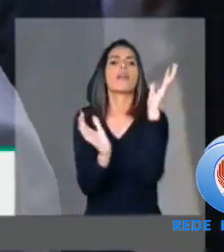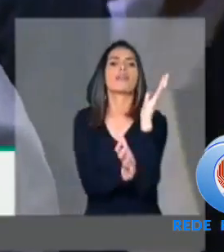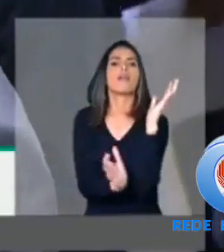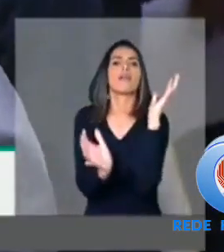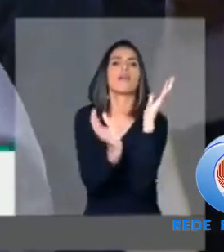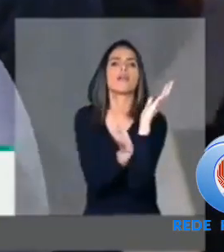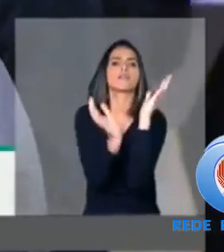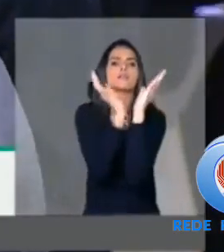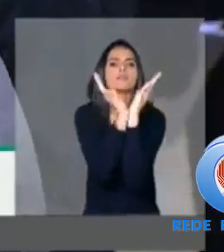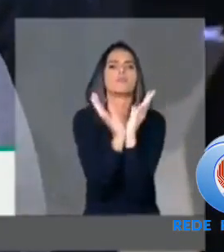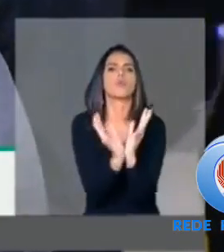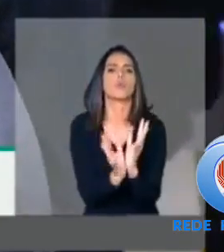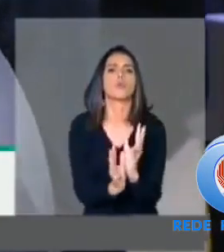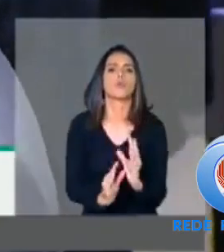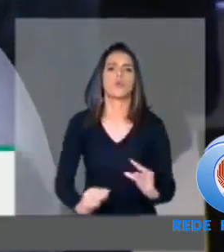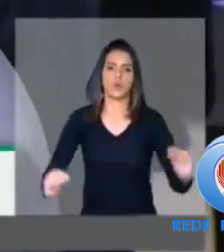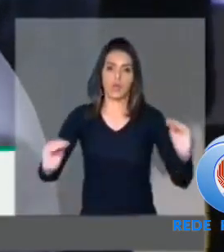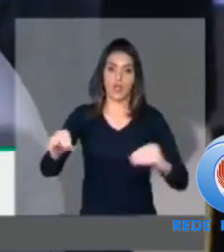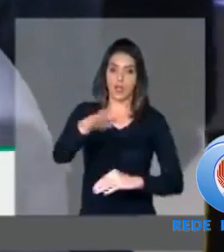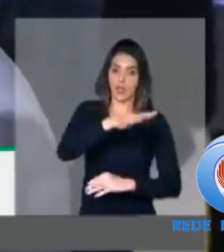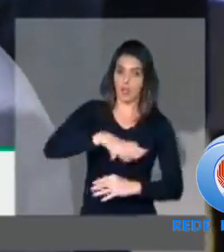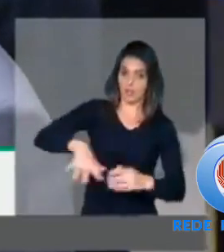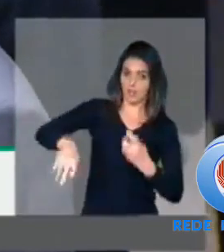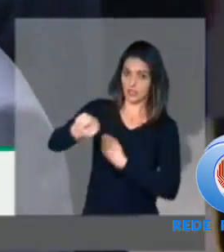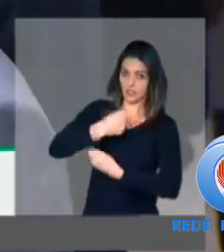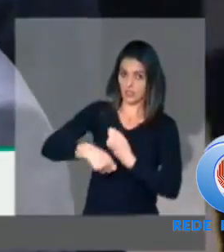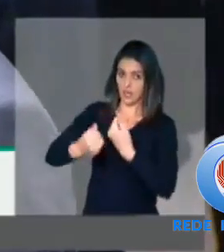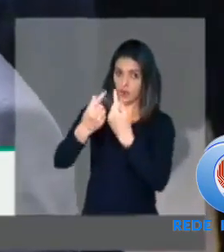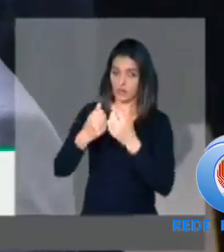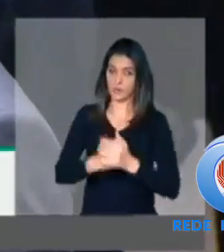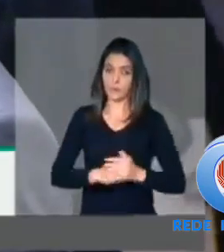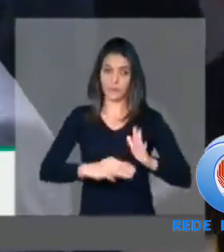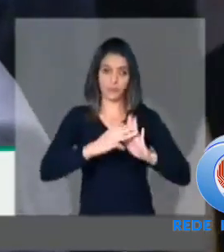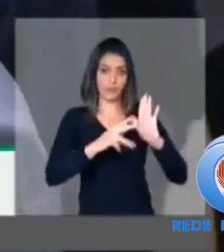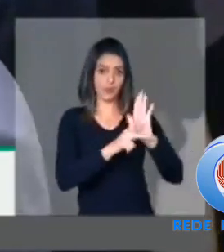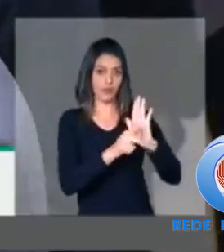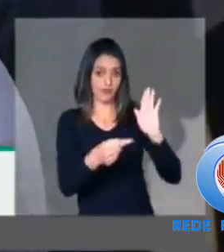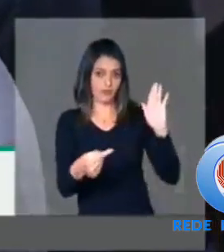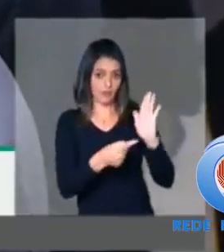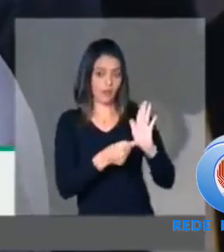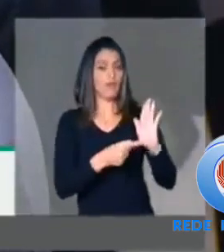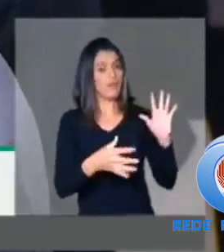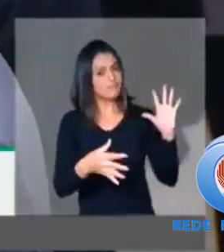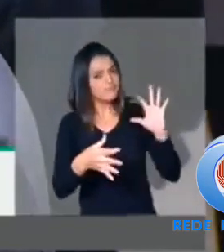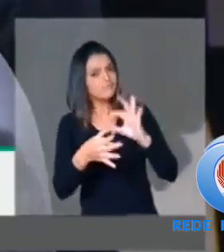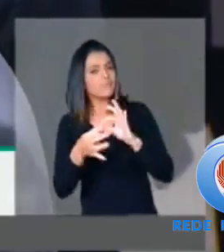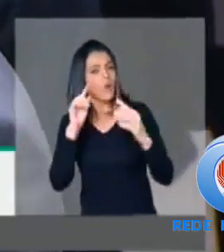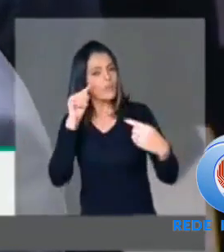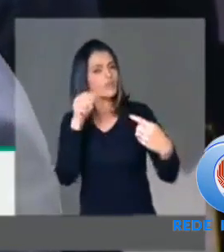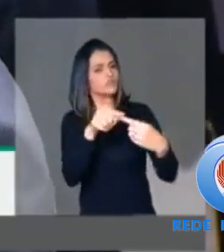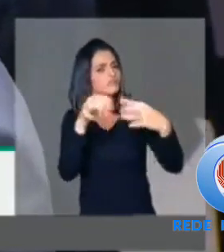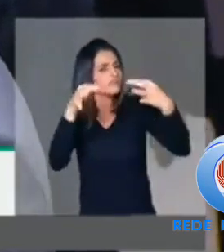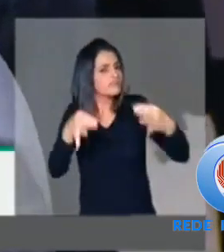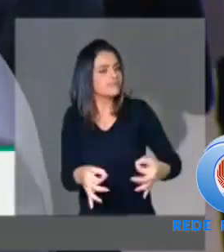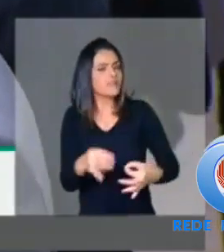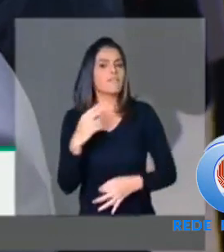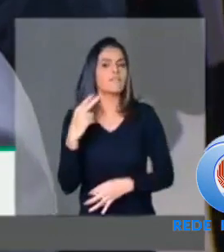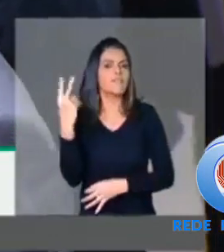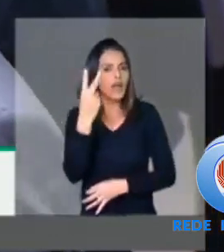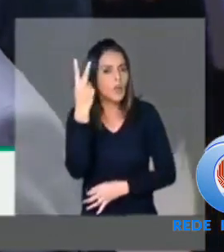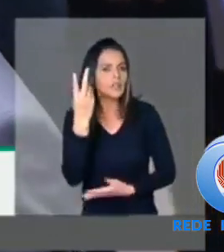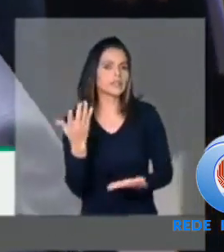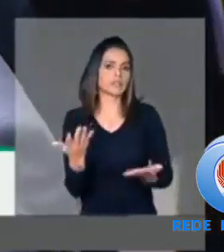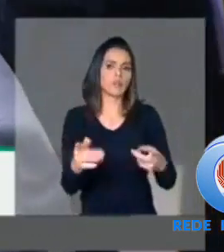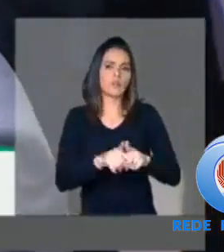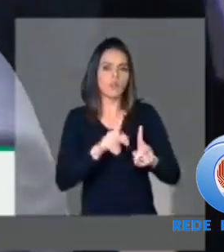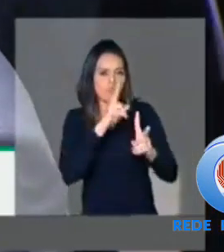o ambiente de negócio no nosso país. E essa medida provisória dialoga com esse objetivo de valorização